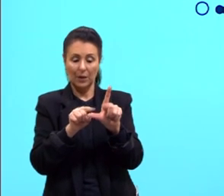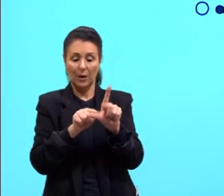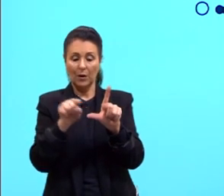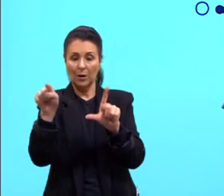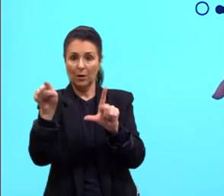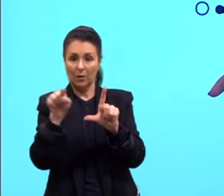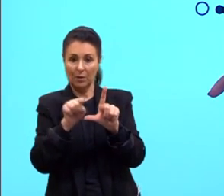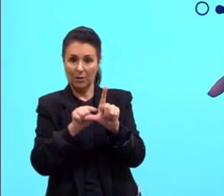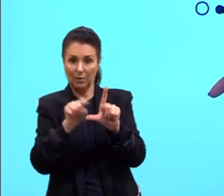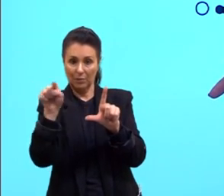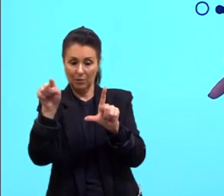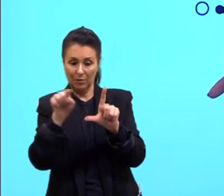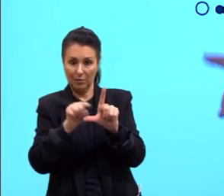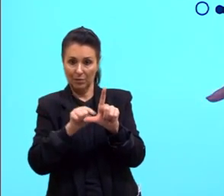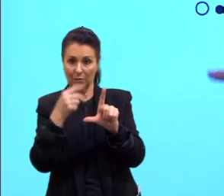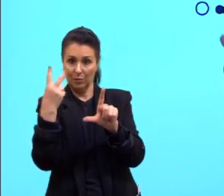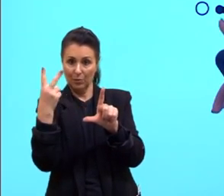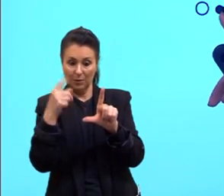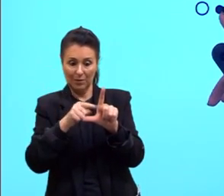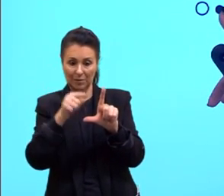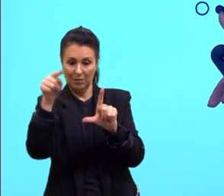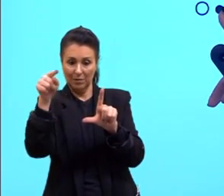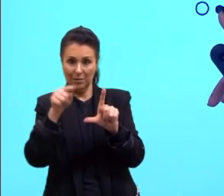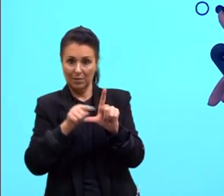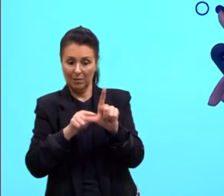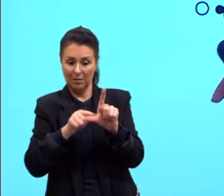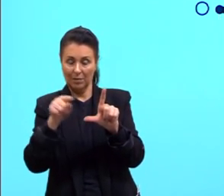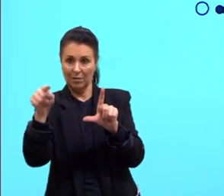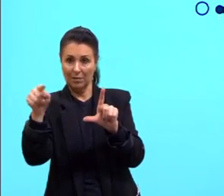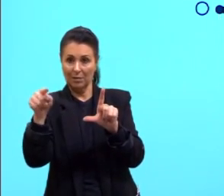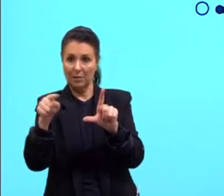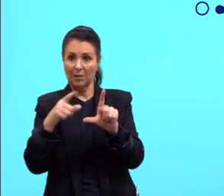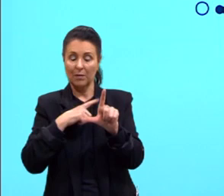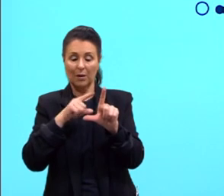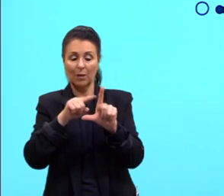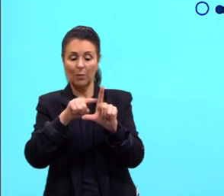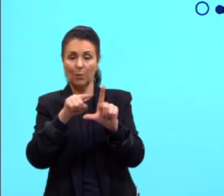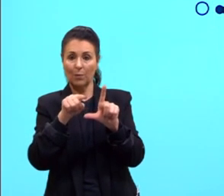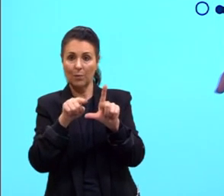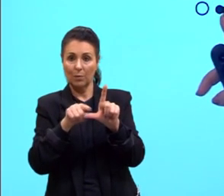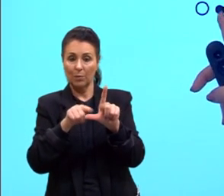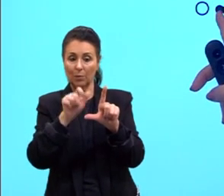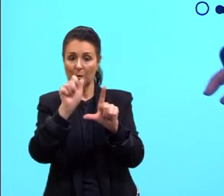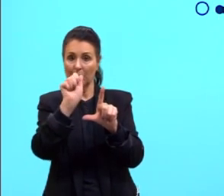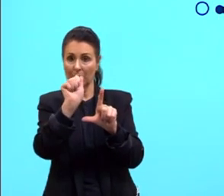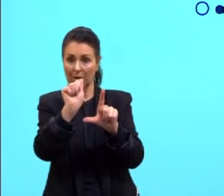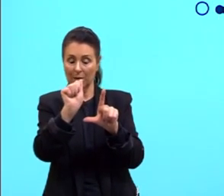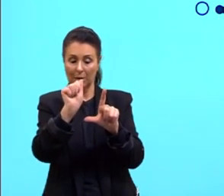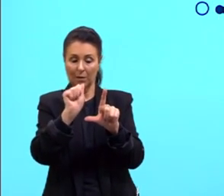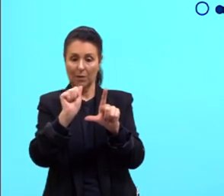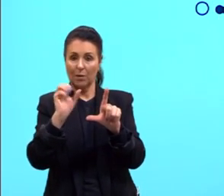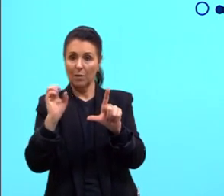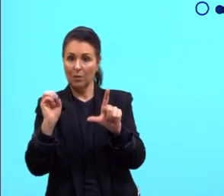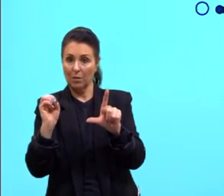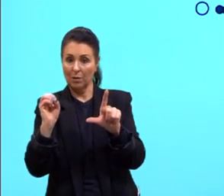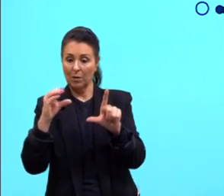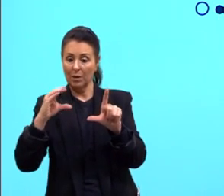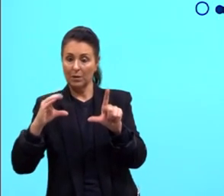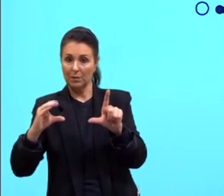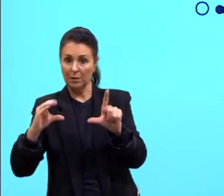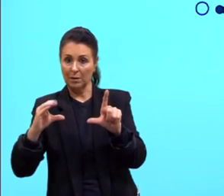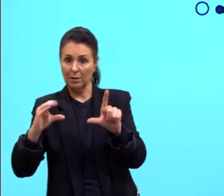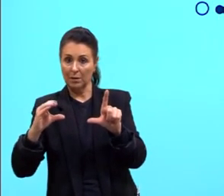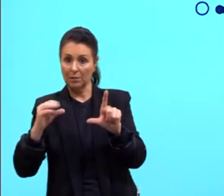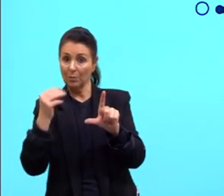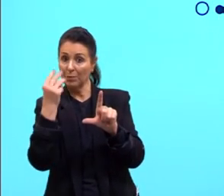duas semi-retas ou de dois segmentos então nós temos aqui o ângulo a o se